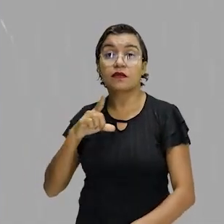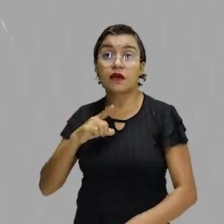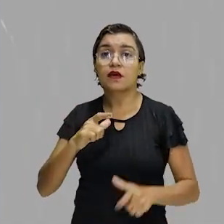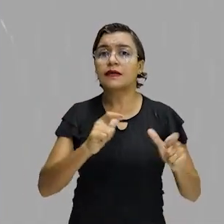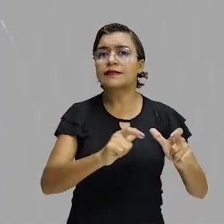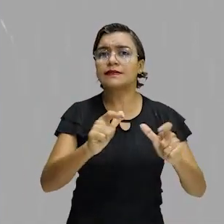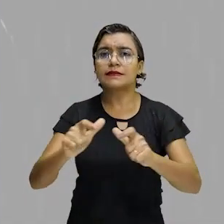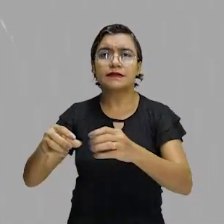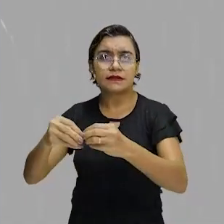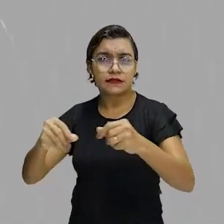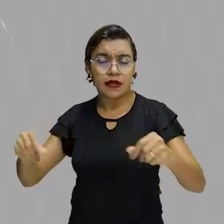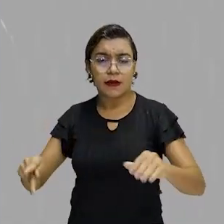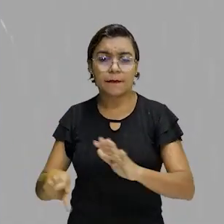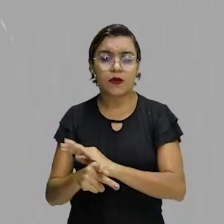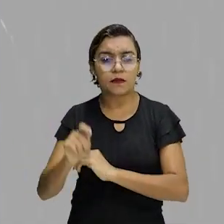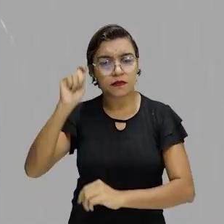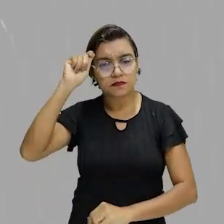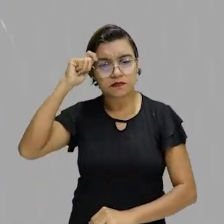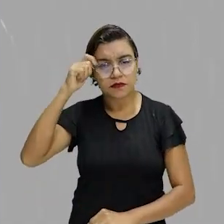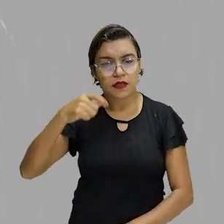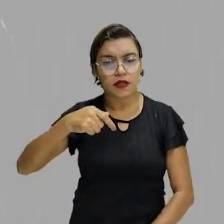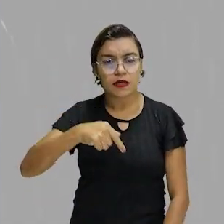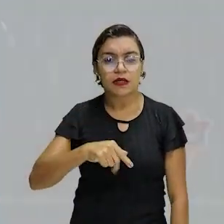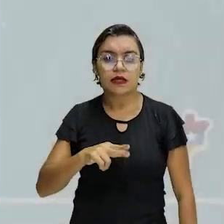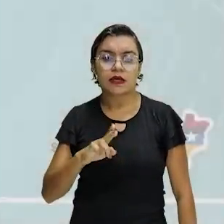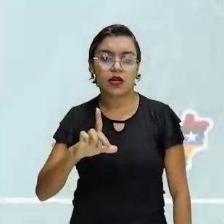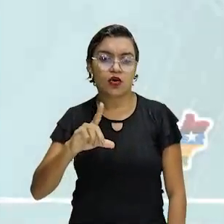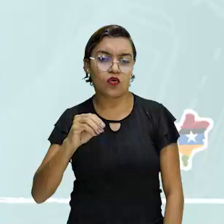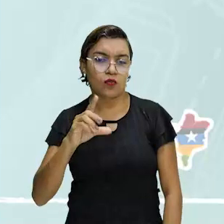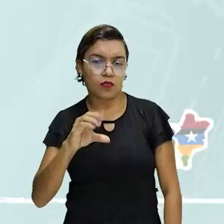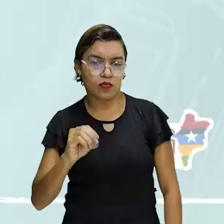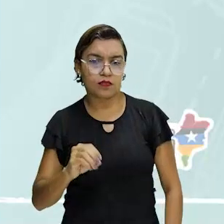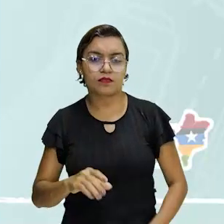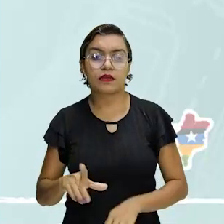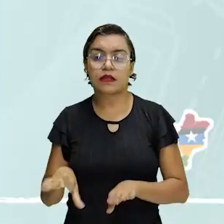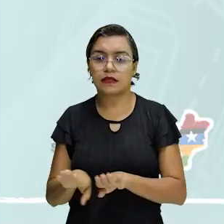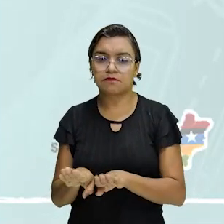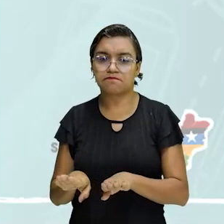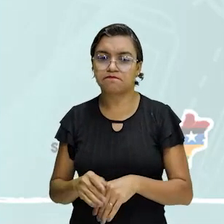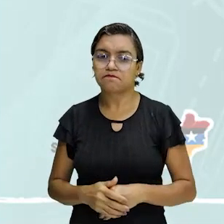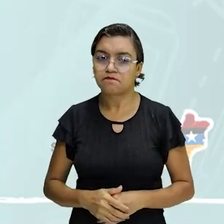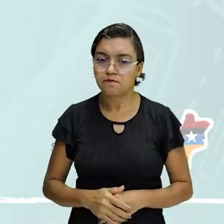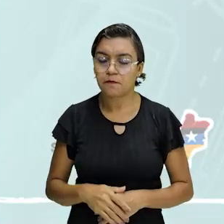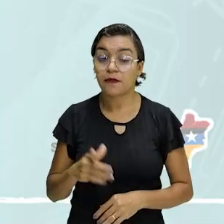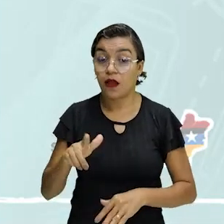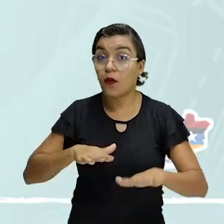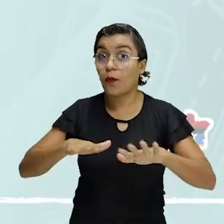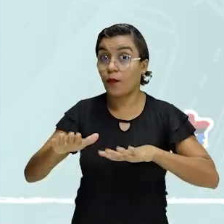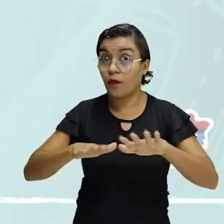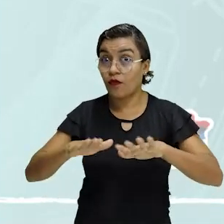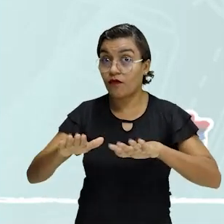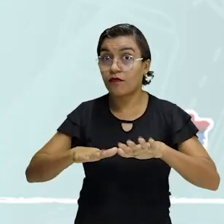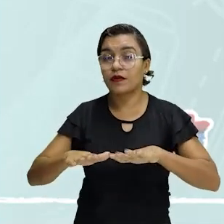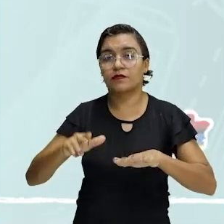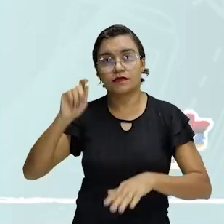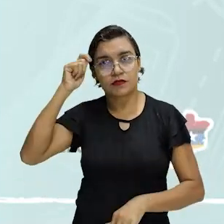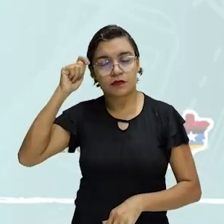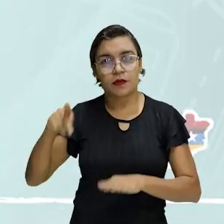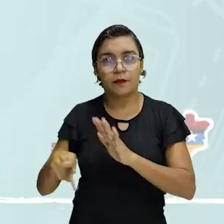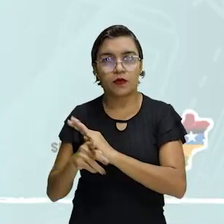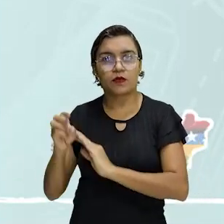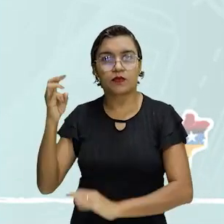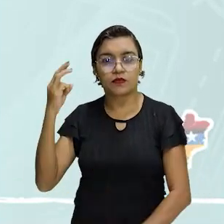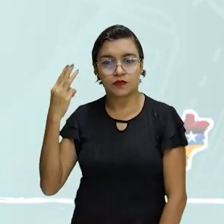terras de quilombo, certo? Então existe um movimento muito forte no Maranhão relacionado a isso, que é o movimento quilombola do Maranhão, o